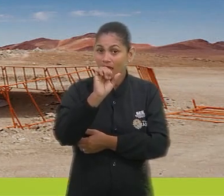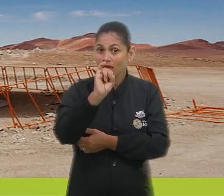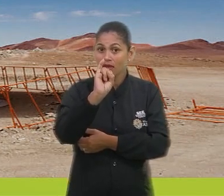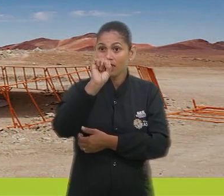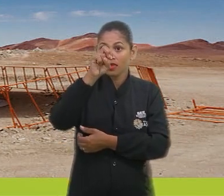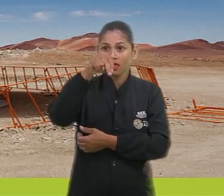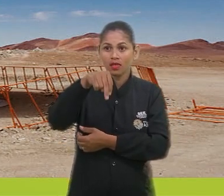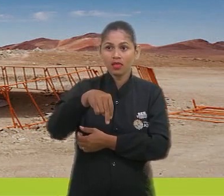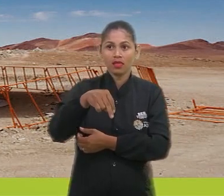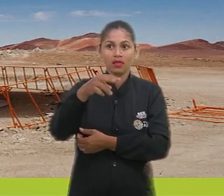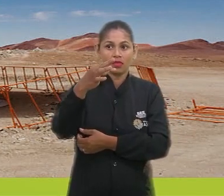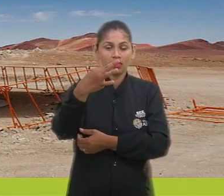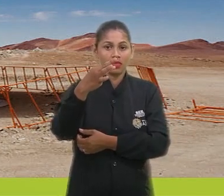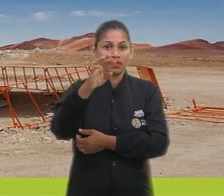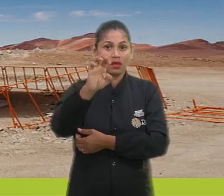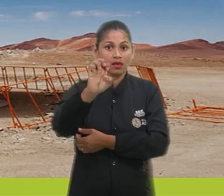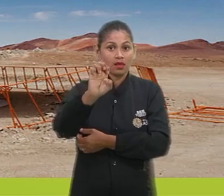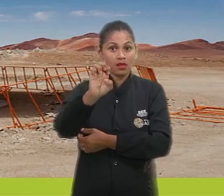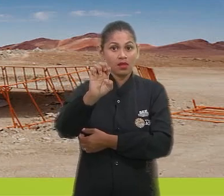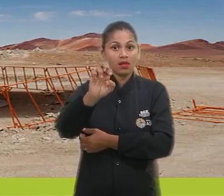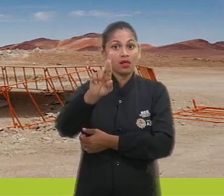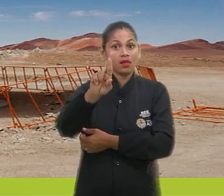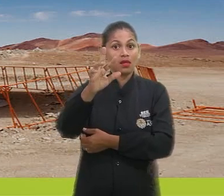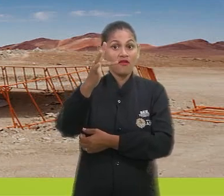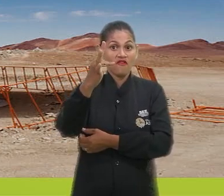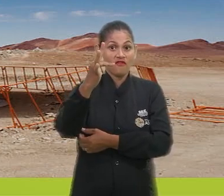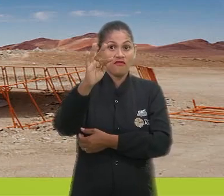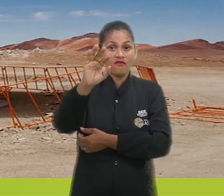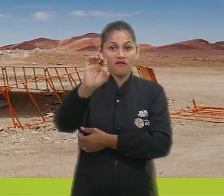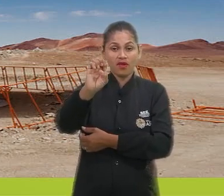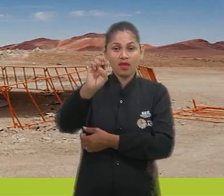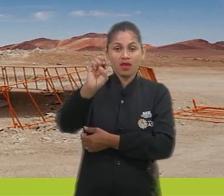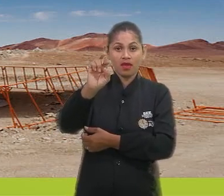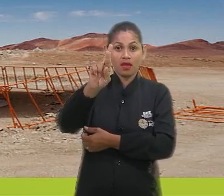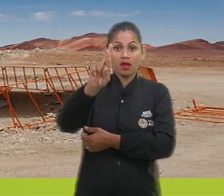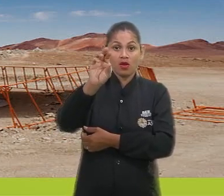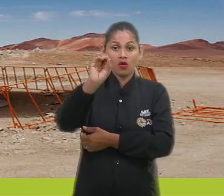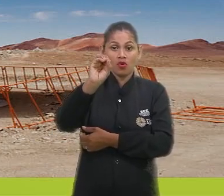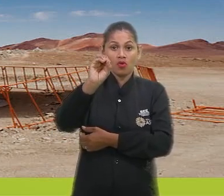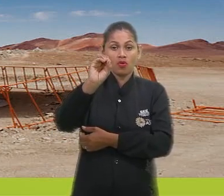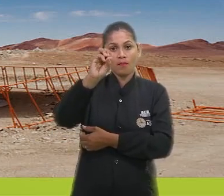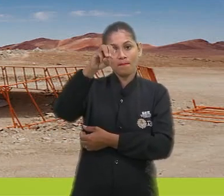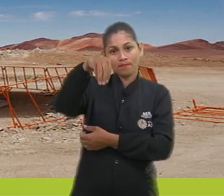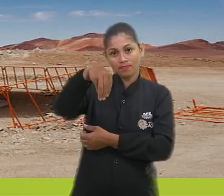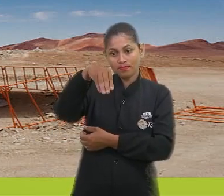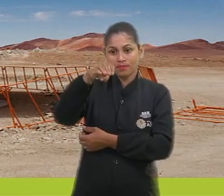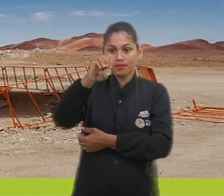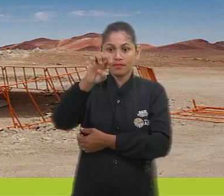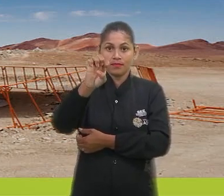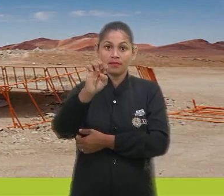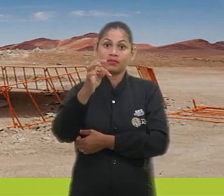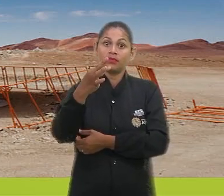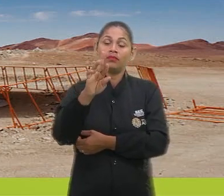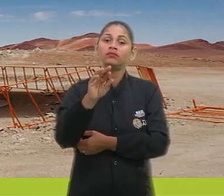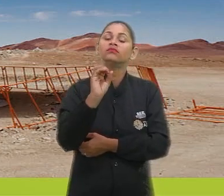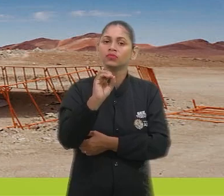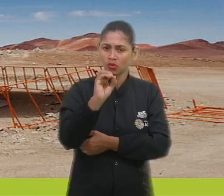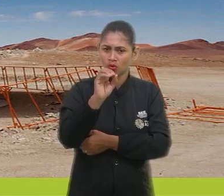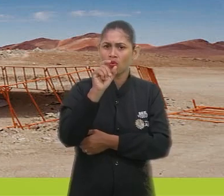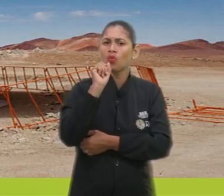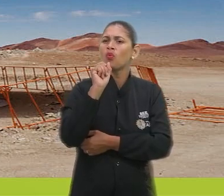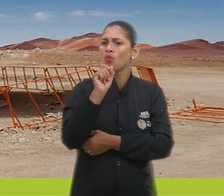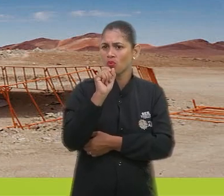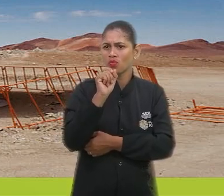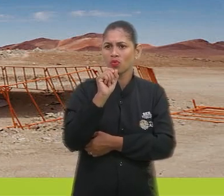palavra difícil, interferômetro. Mas para que esse interferômetro ele serve? Como se fosse uma espécie